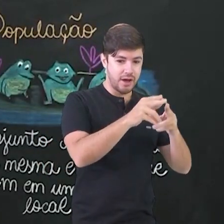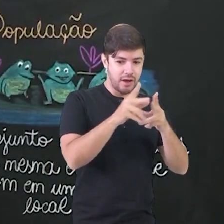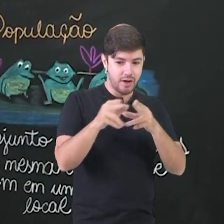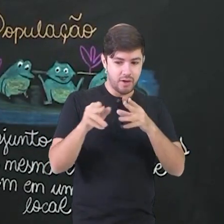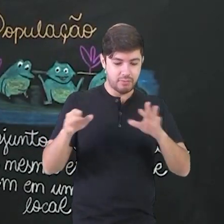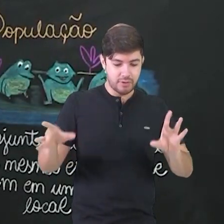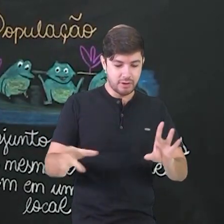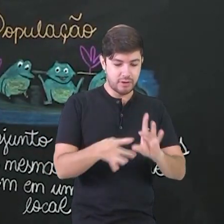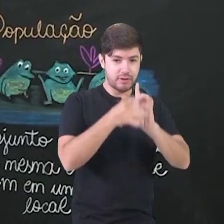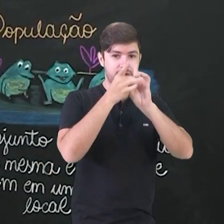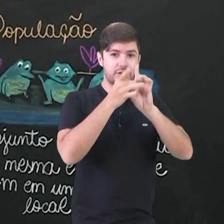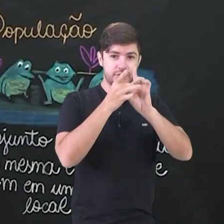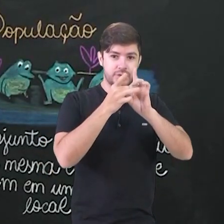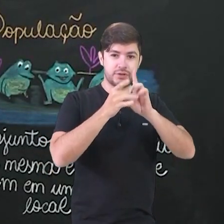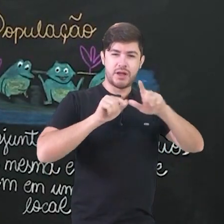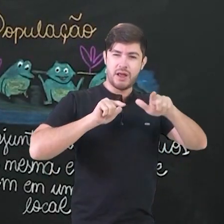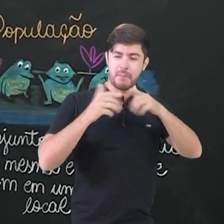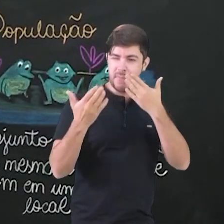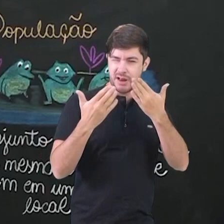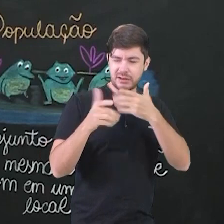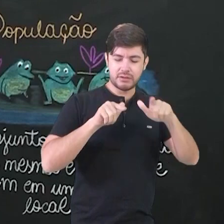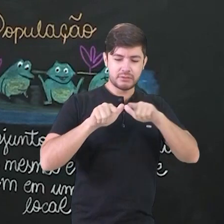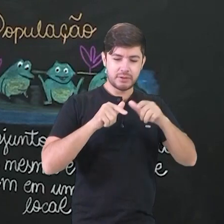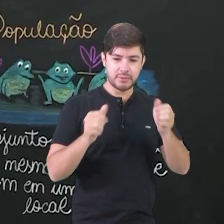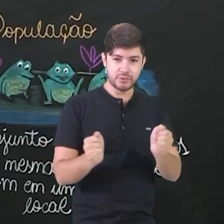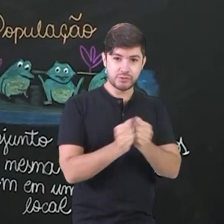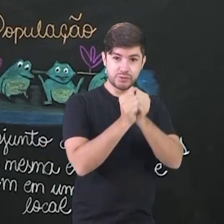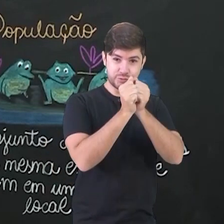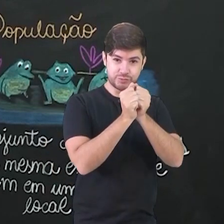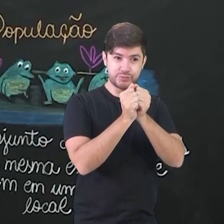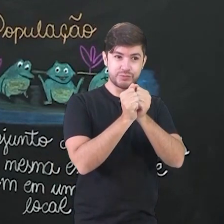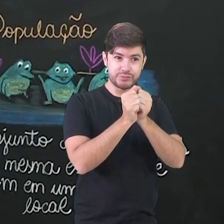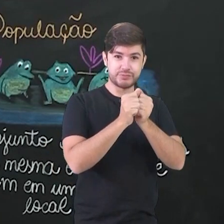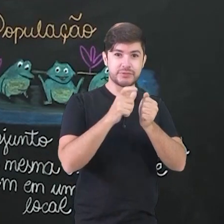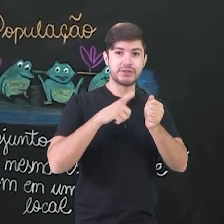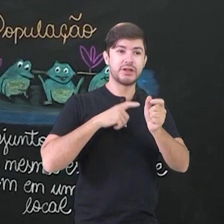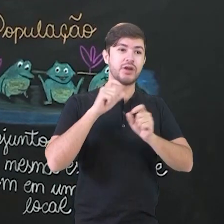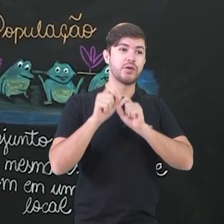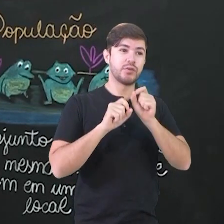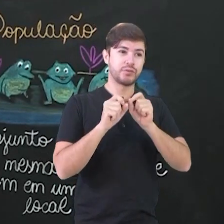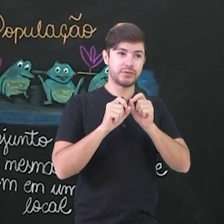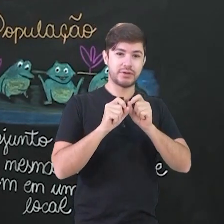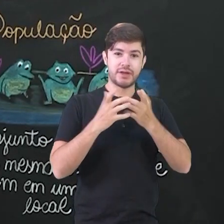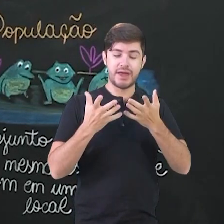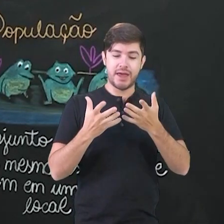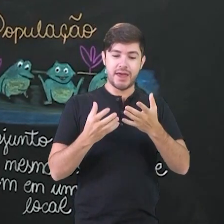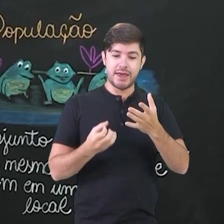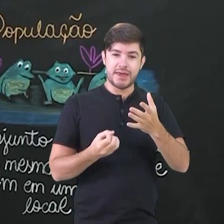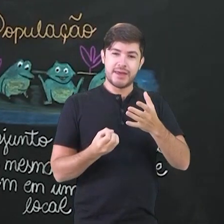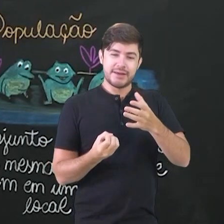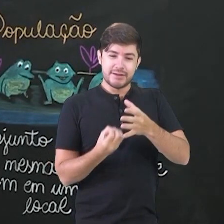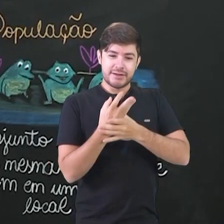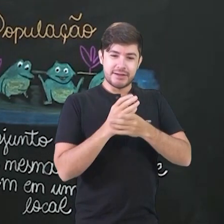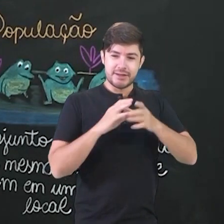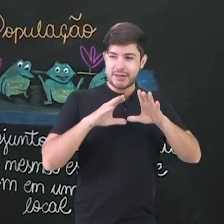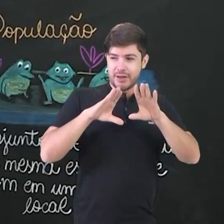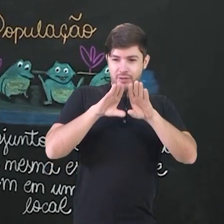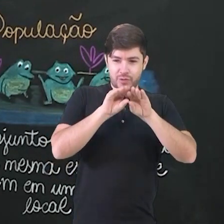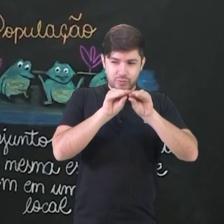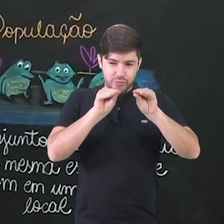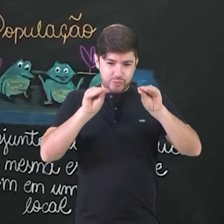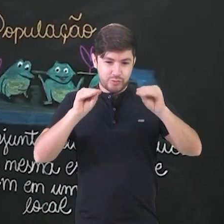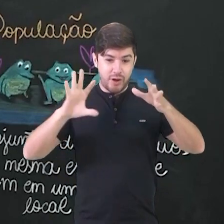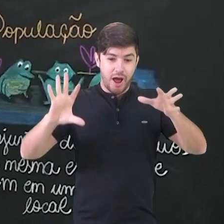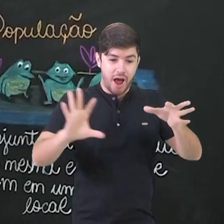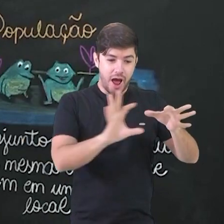iguais, unidas, atuando juntas com uma mesma função, eu falo que eu tenho um tecido. Olha